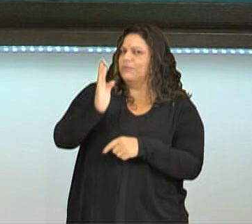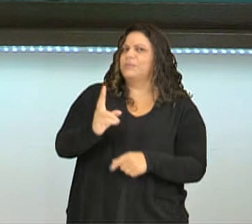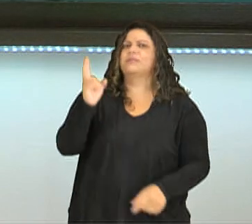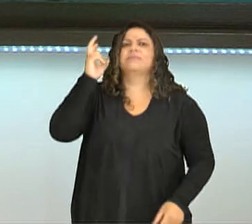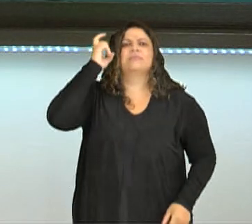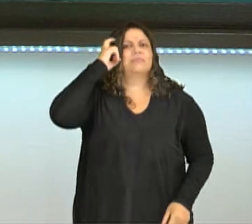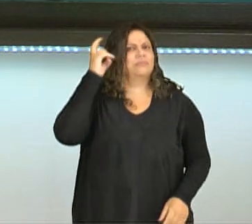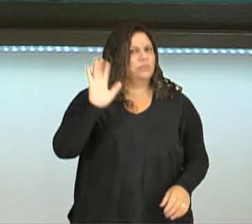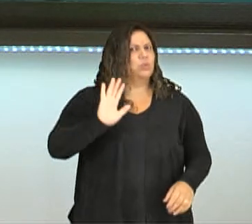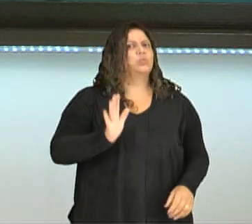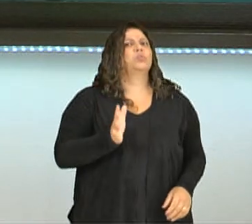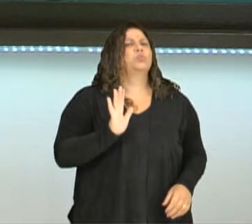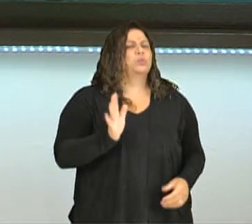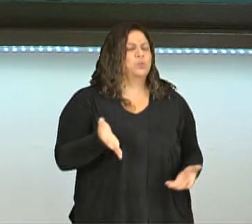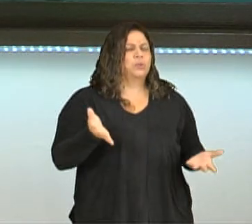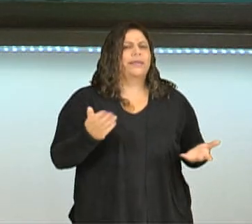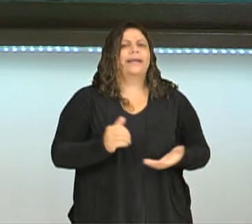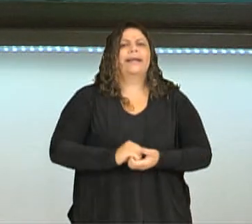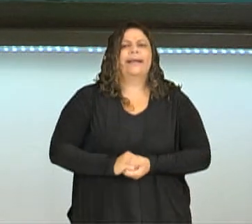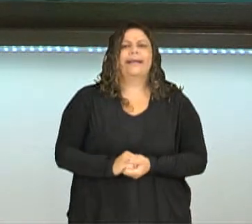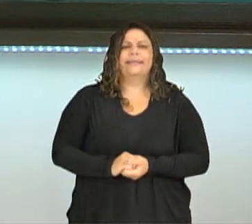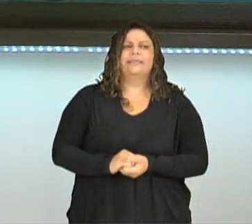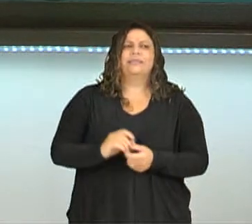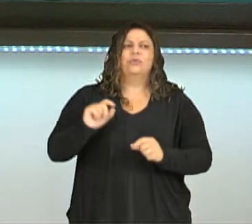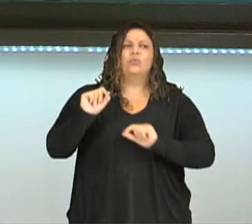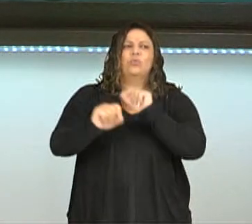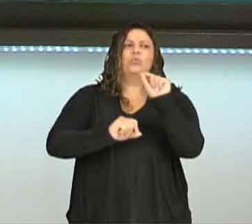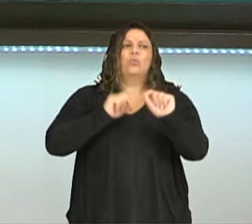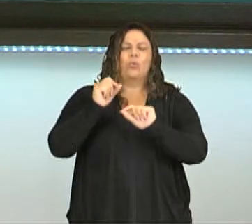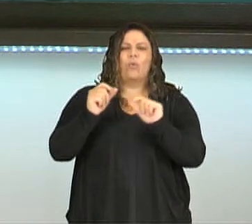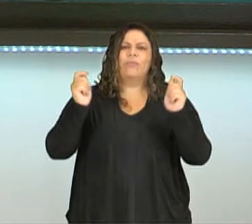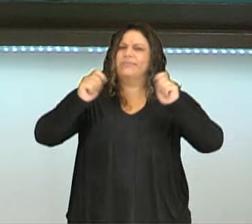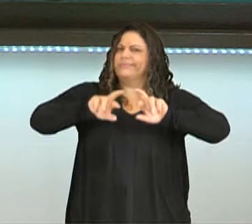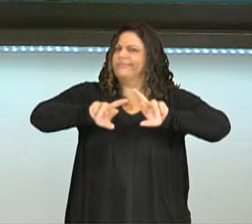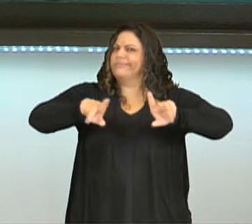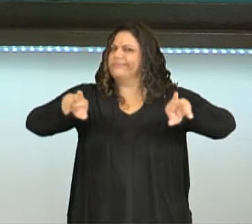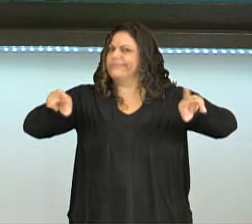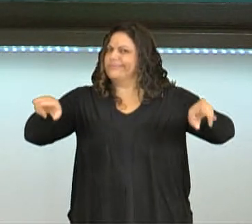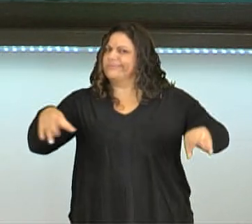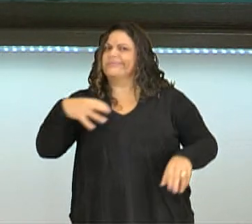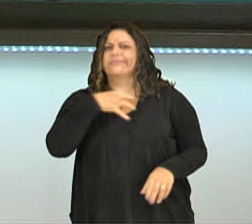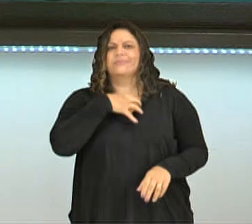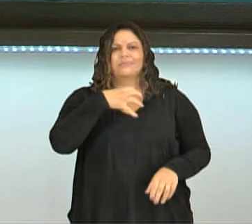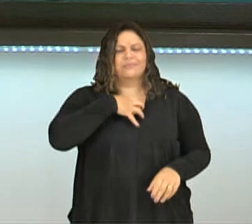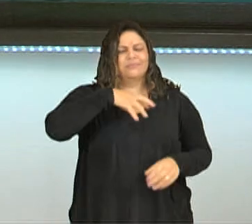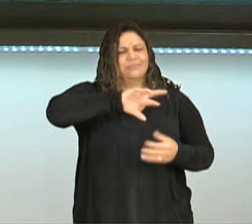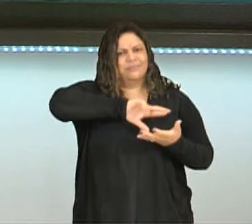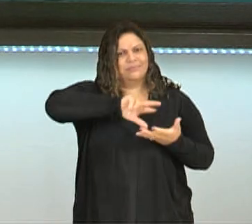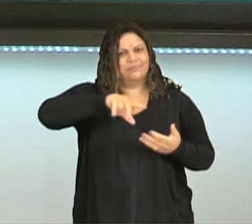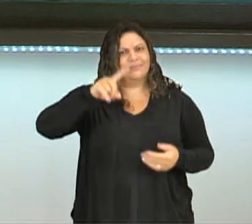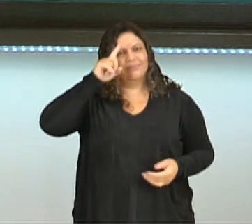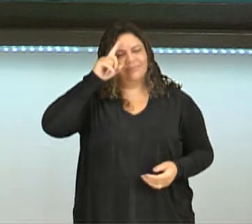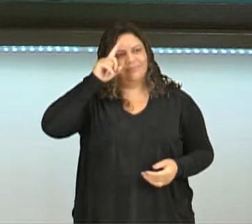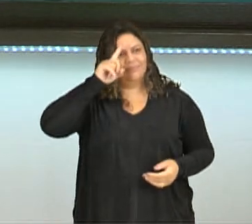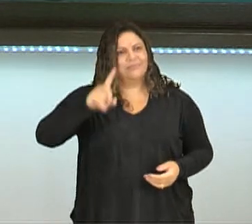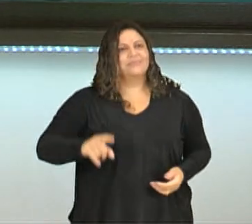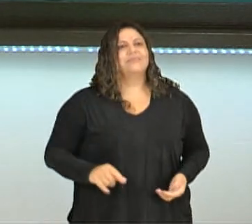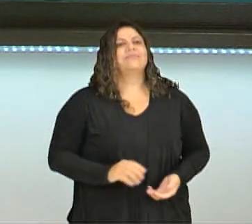Brasil, nós termos essa valsa como marcos em diferentes situações de vida e do cotidiano.